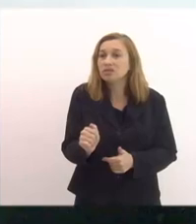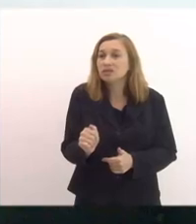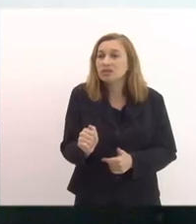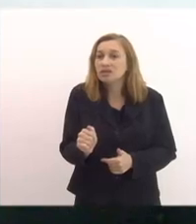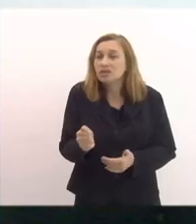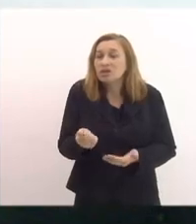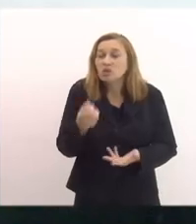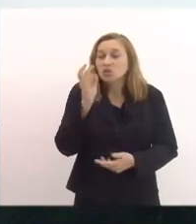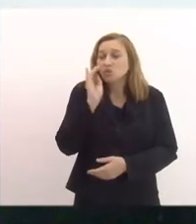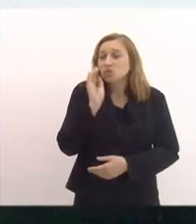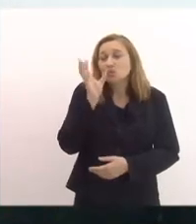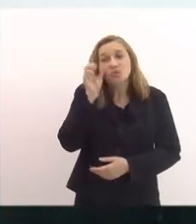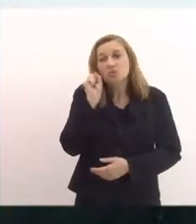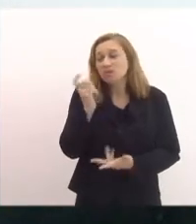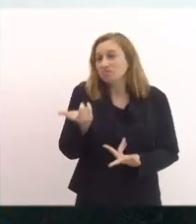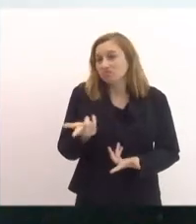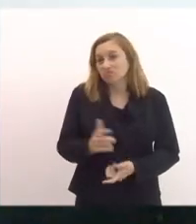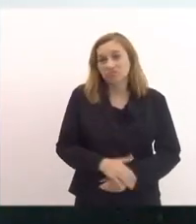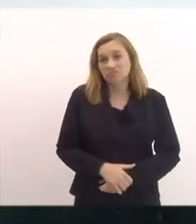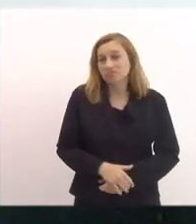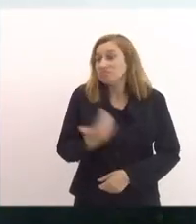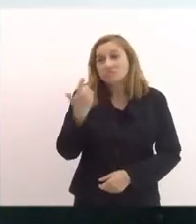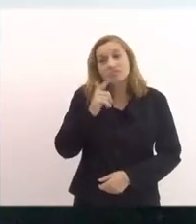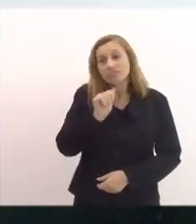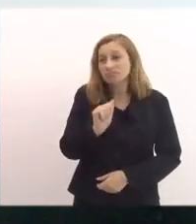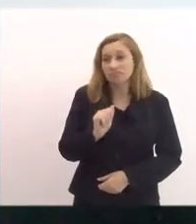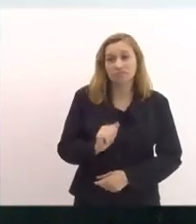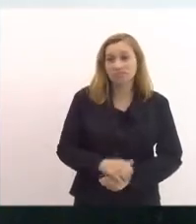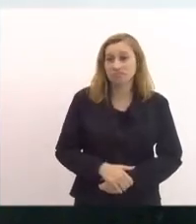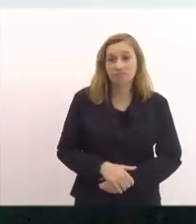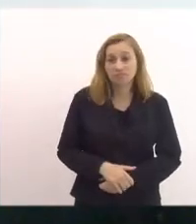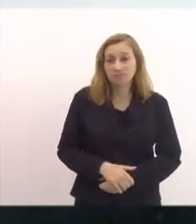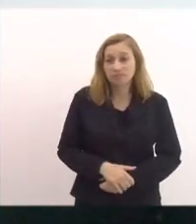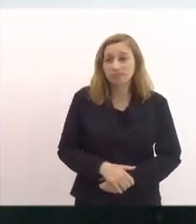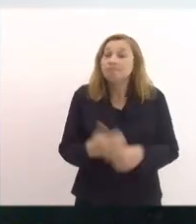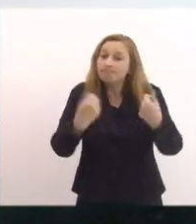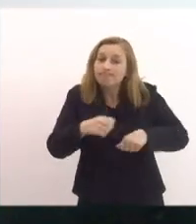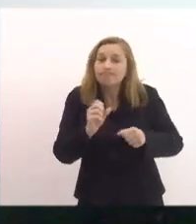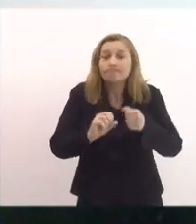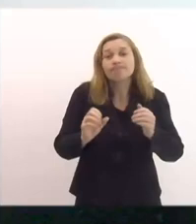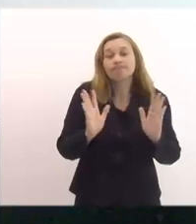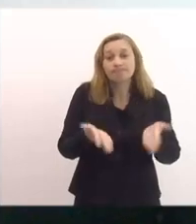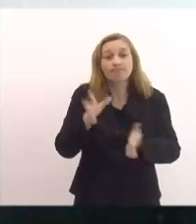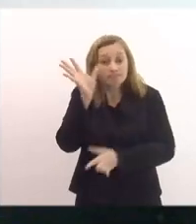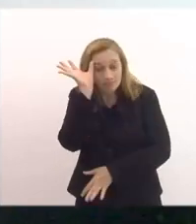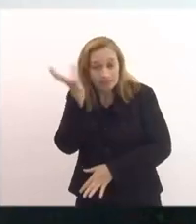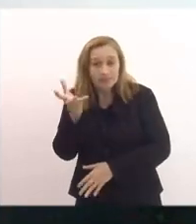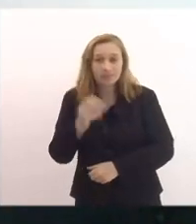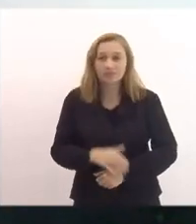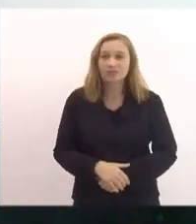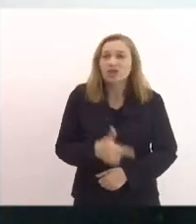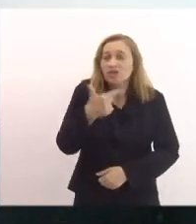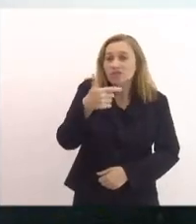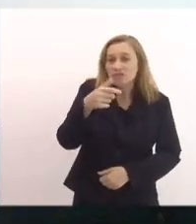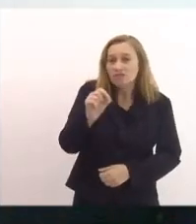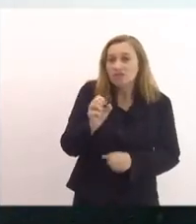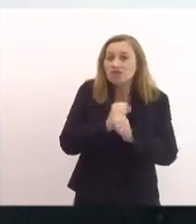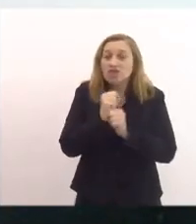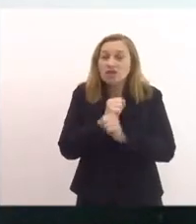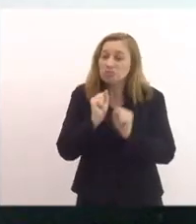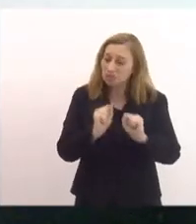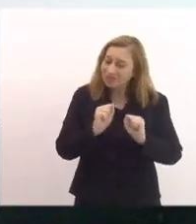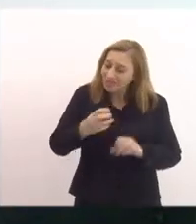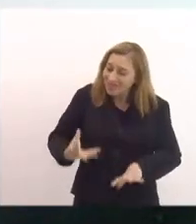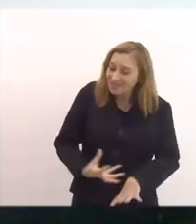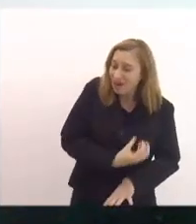noite de sono com isso, cara. Eu não consigo mais. Eu falo assim, cara, o que a gente precisa fazer agora para resolver isso? São 20 anos que eu poderia estar salvando vidas.